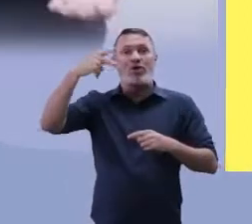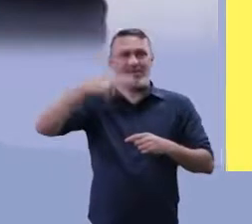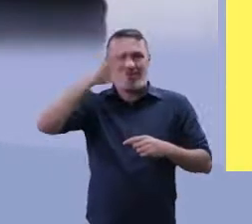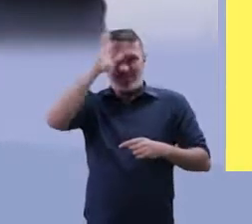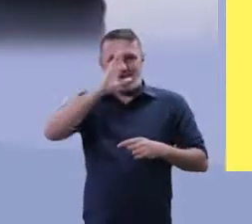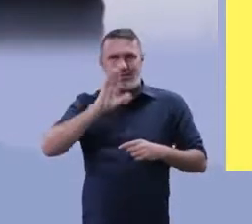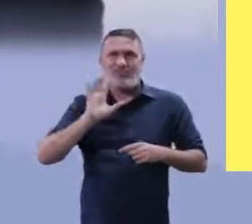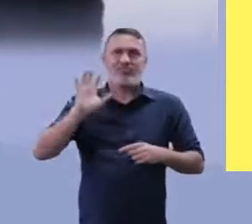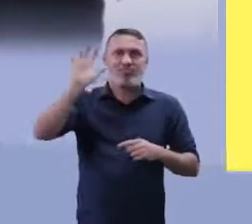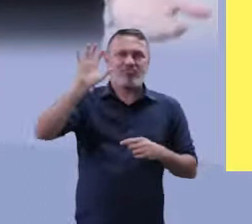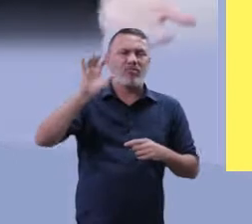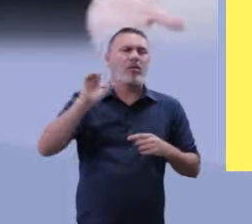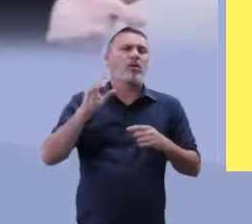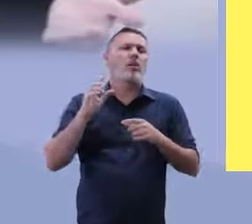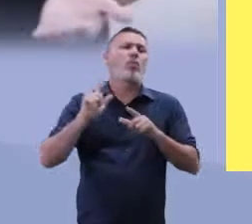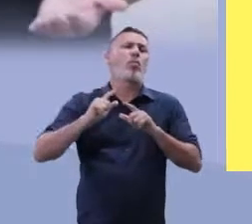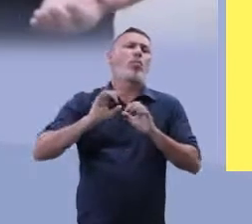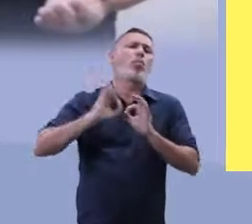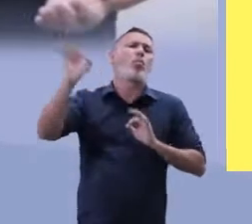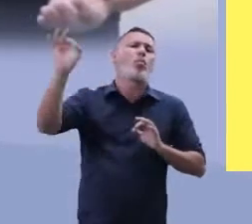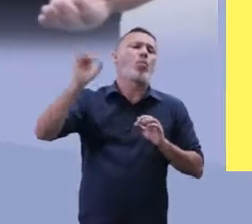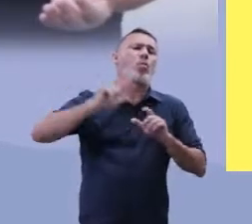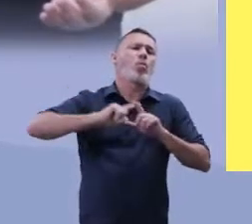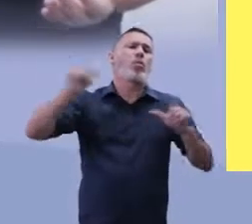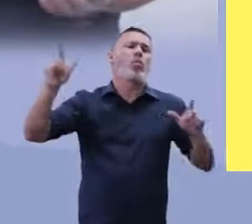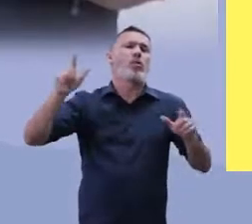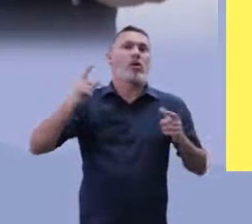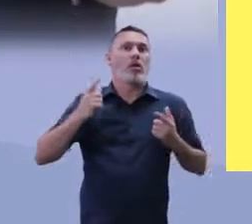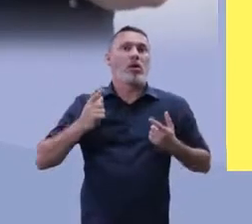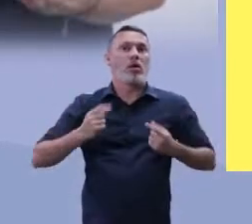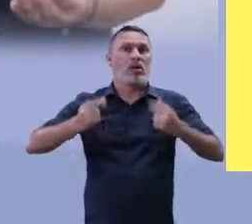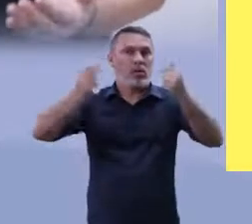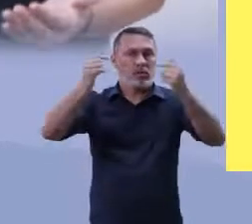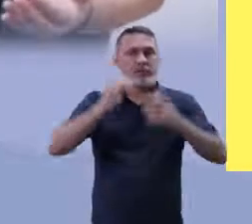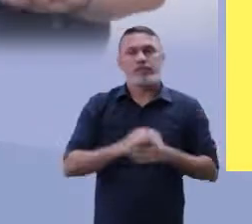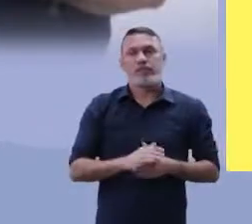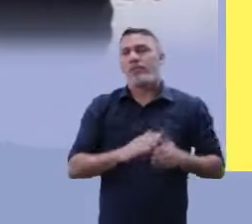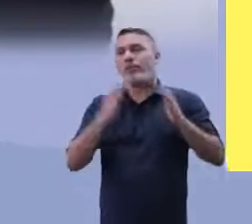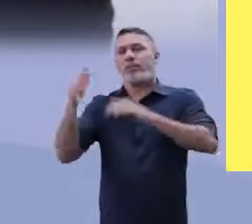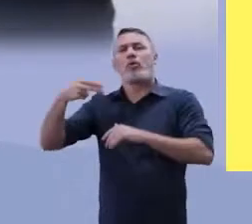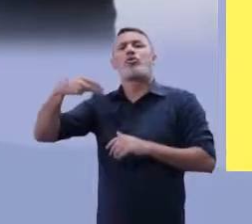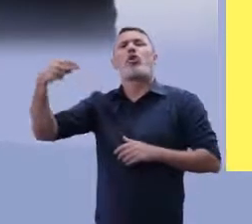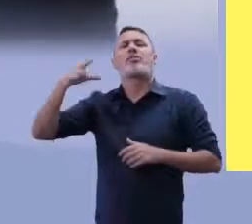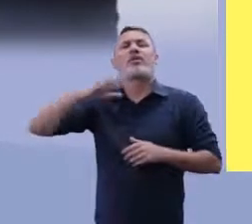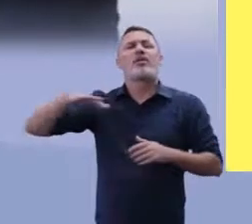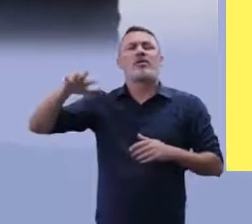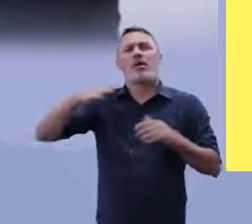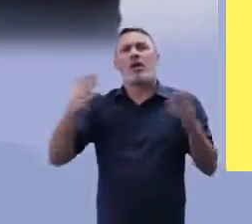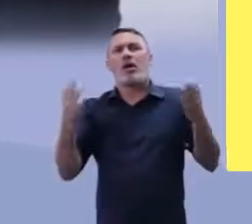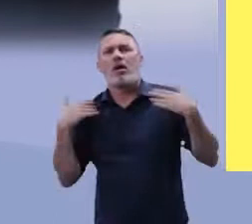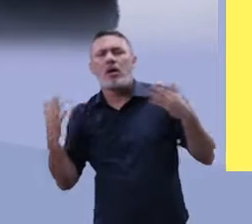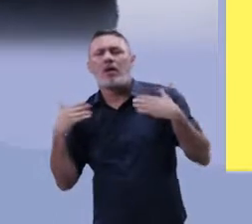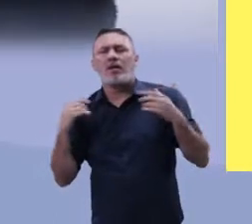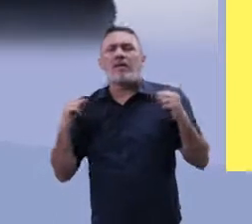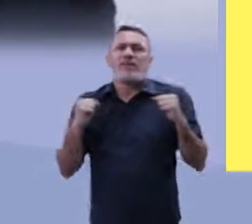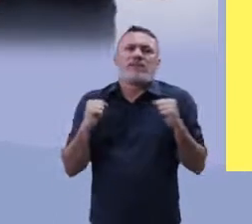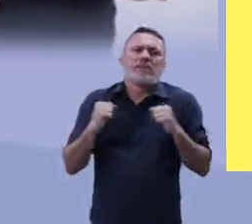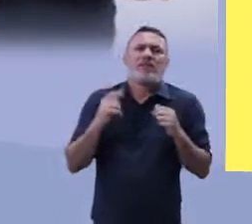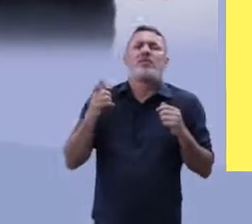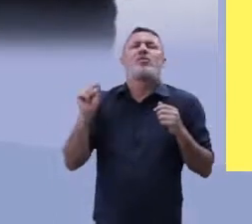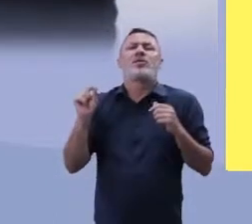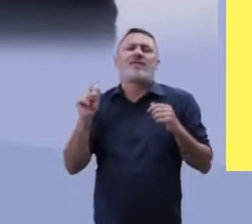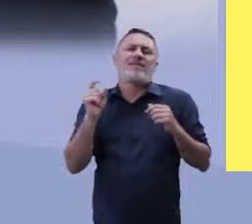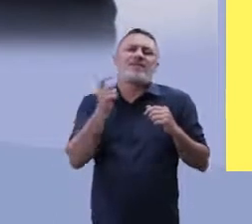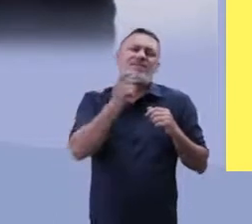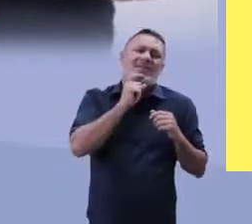isolada, desconhecida do povo brasileiro. O Nordeste flagelado,